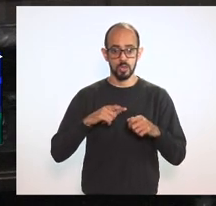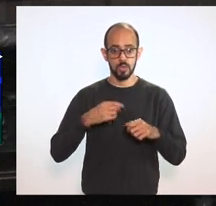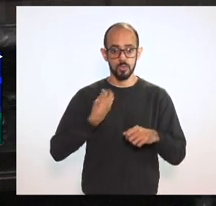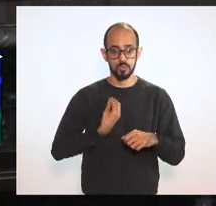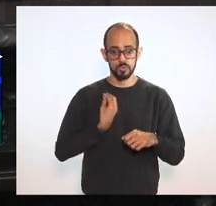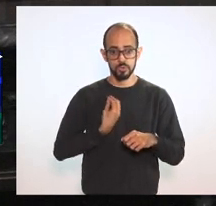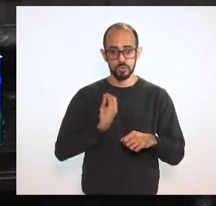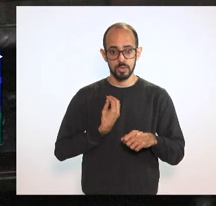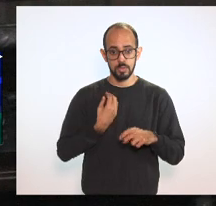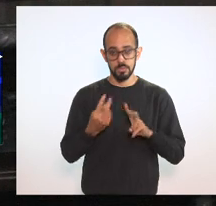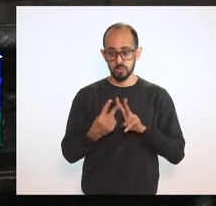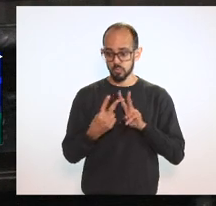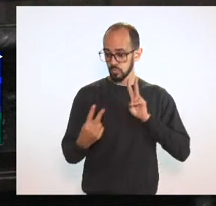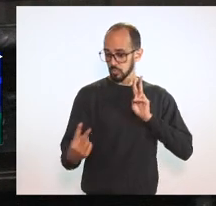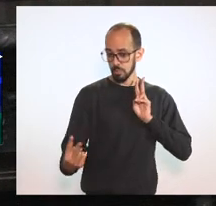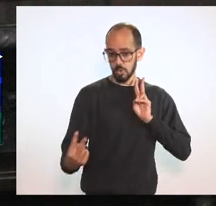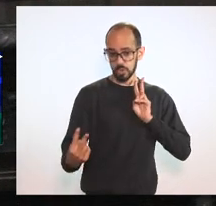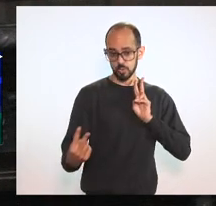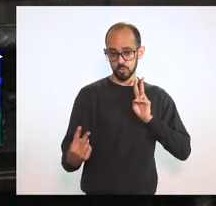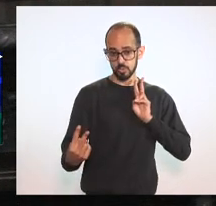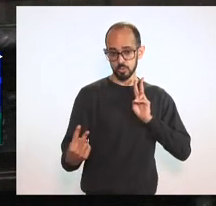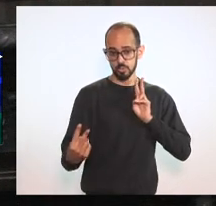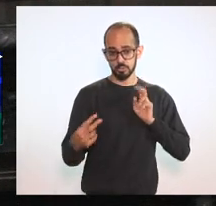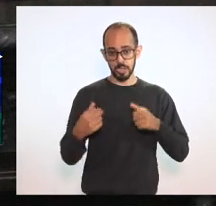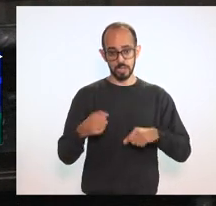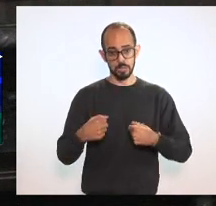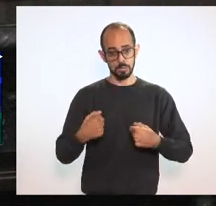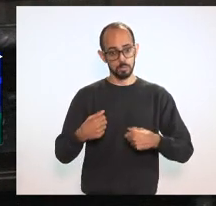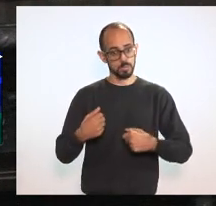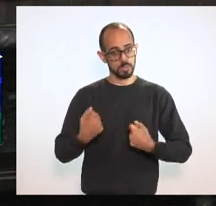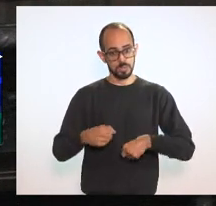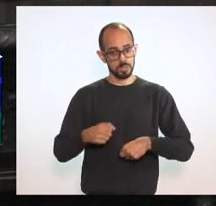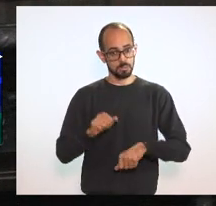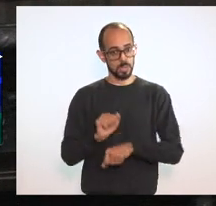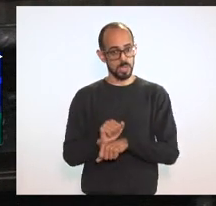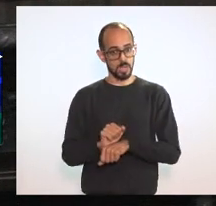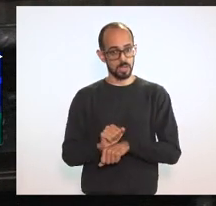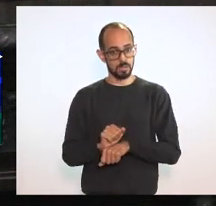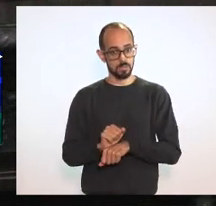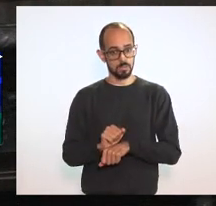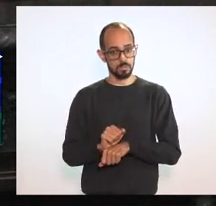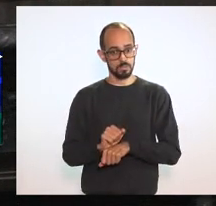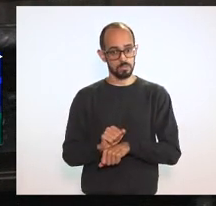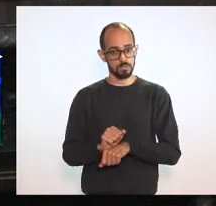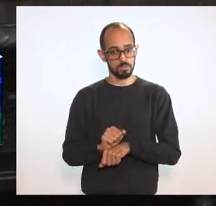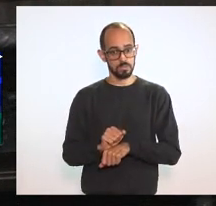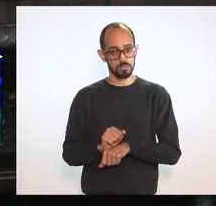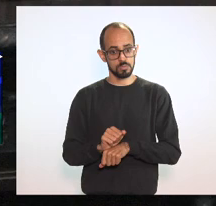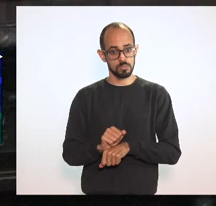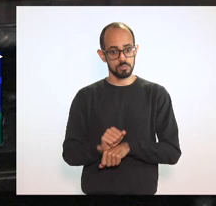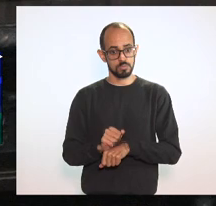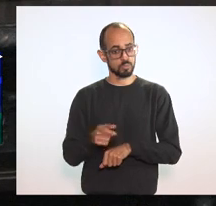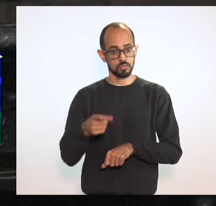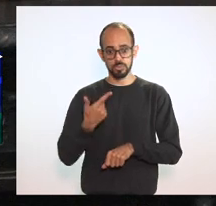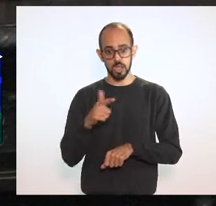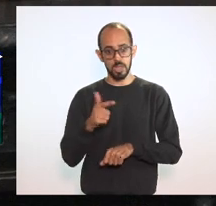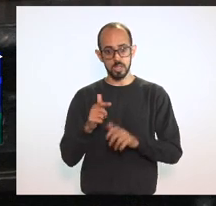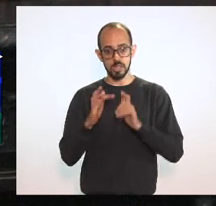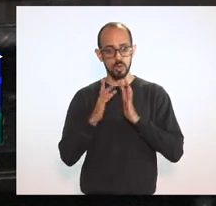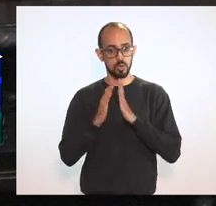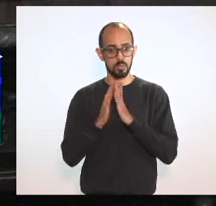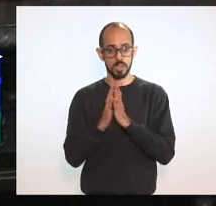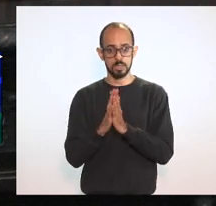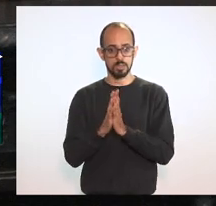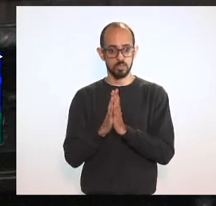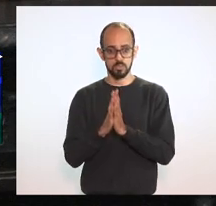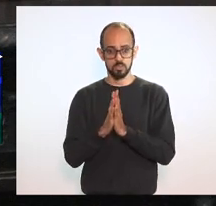remoto as atividades que funcionam de modo exclusivamente na moto não causa uma aglomeração não perturba o